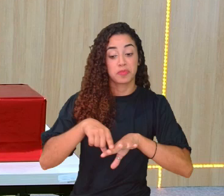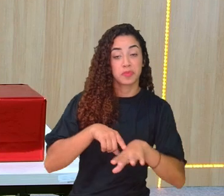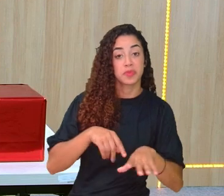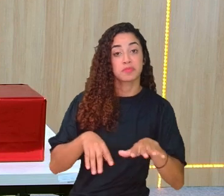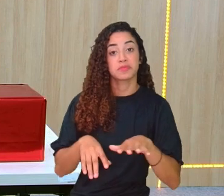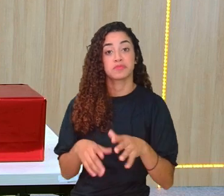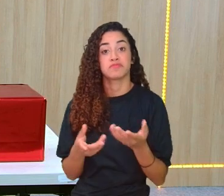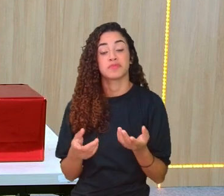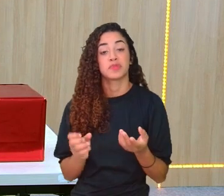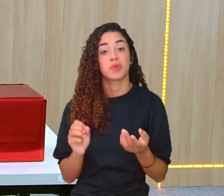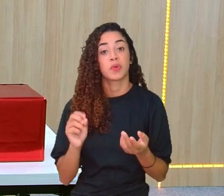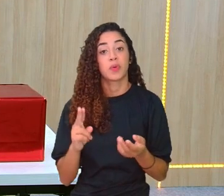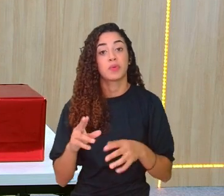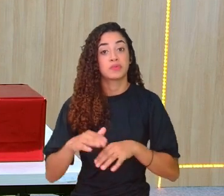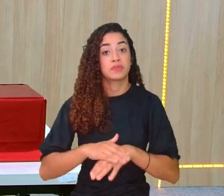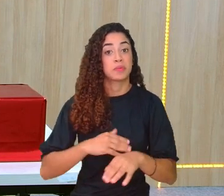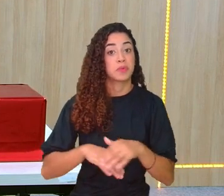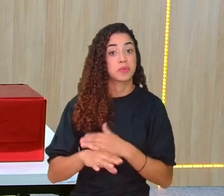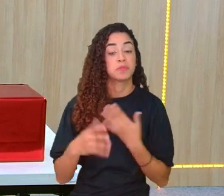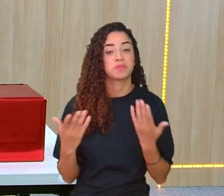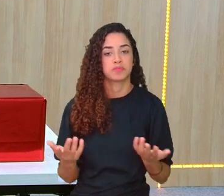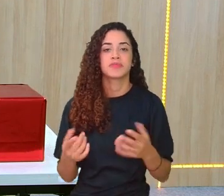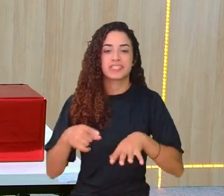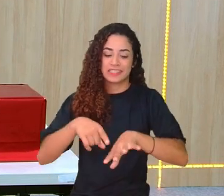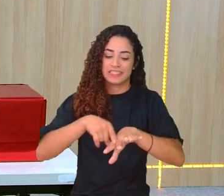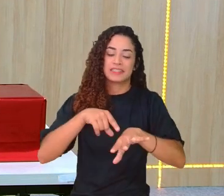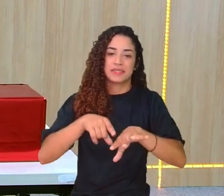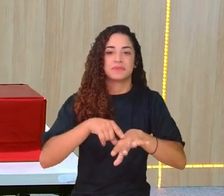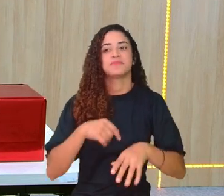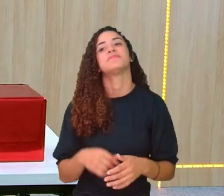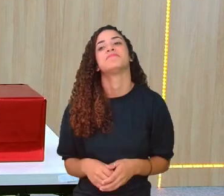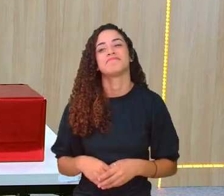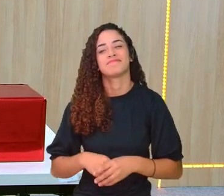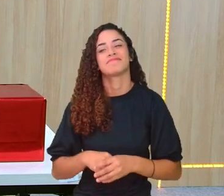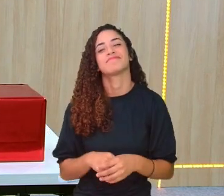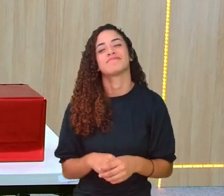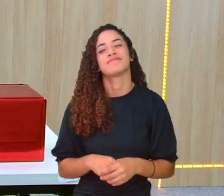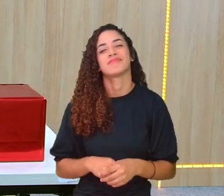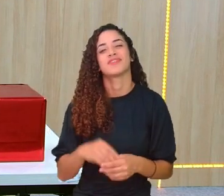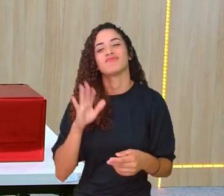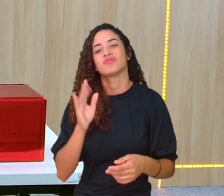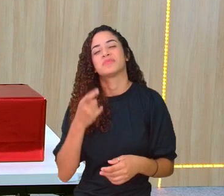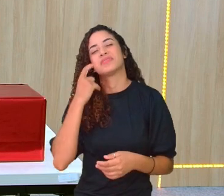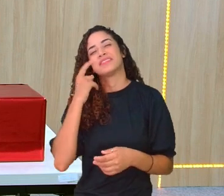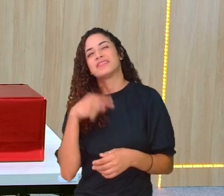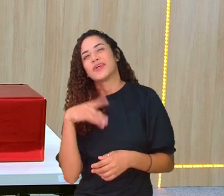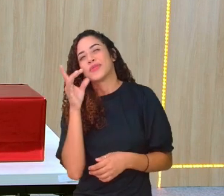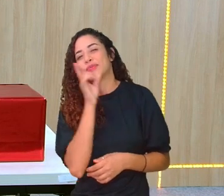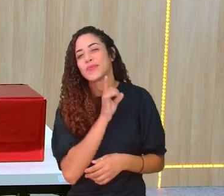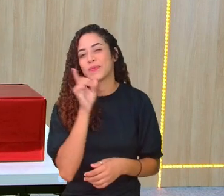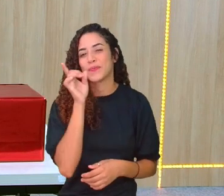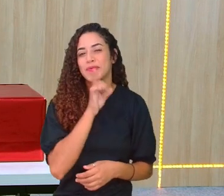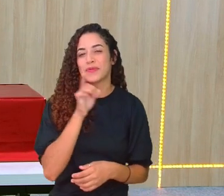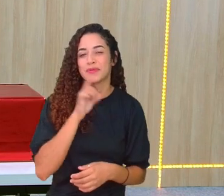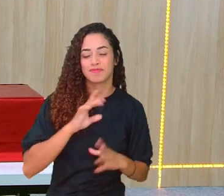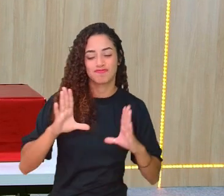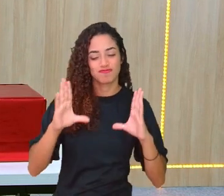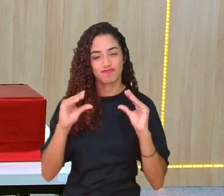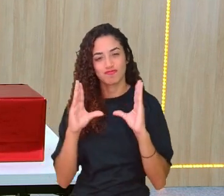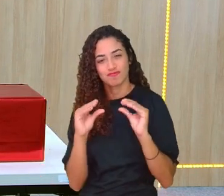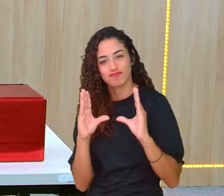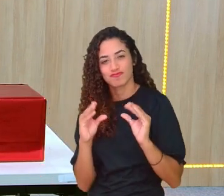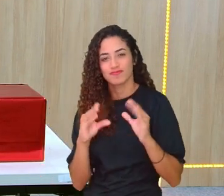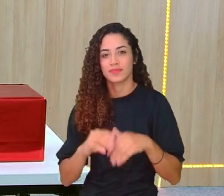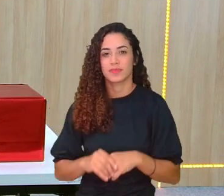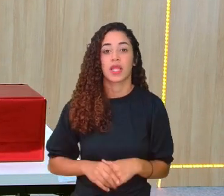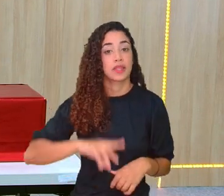De sandália. Olha, ela está pensando, eu acho que no domingo, né? Isso, deixar os pés confortáveis. É claro que não é